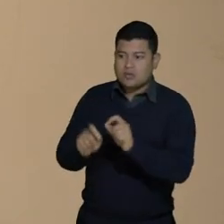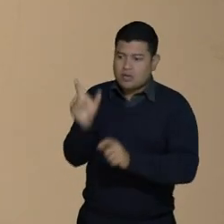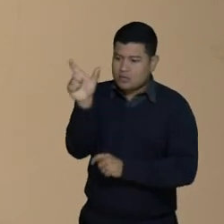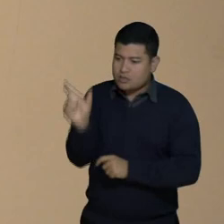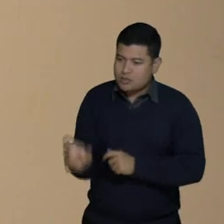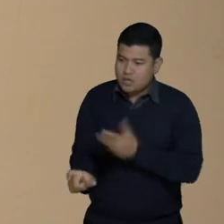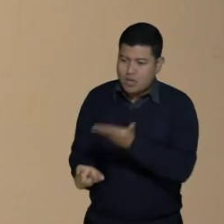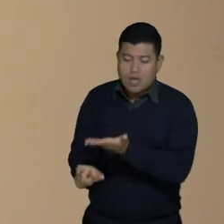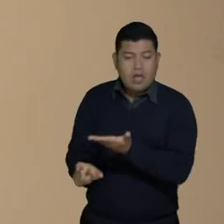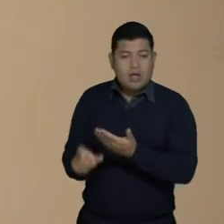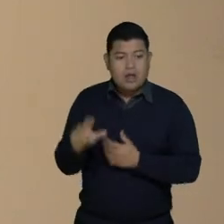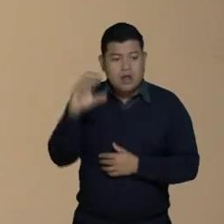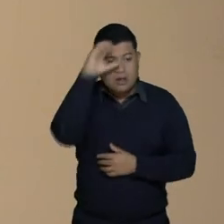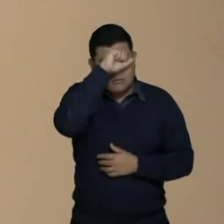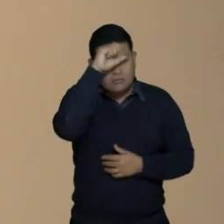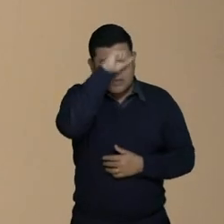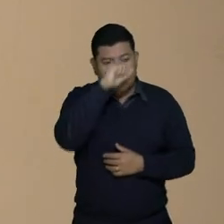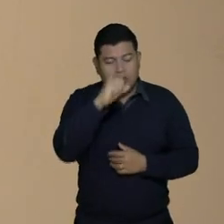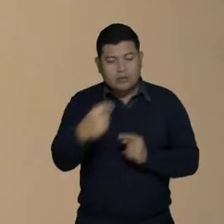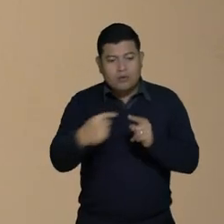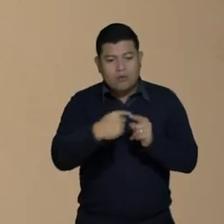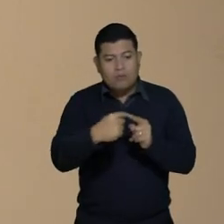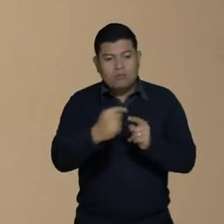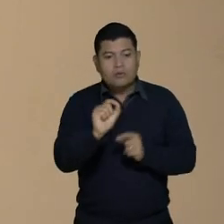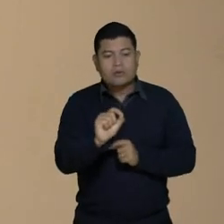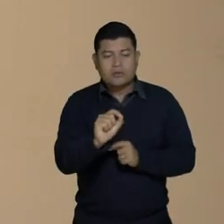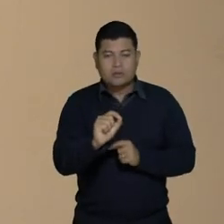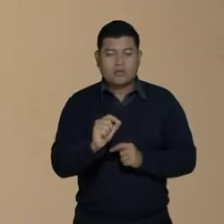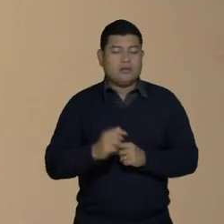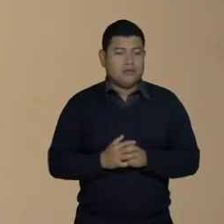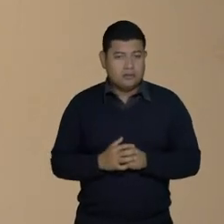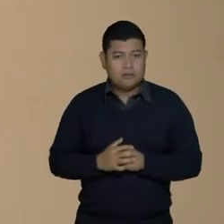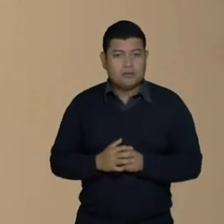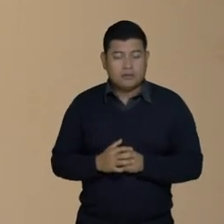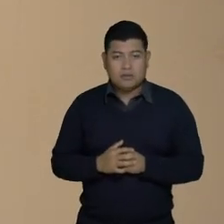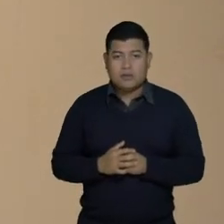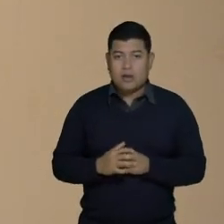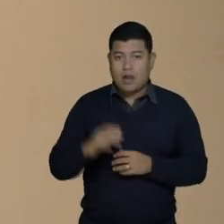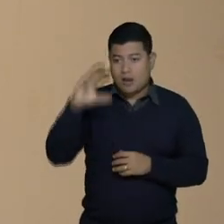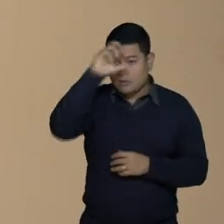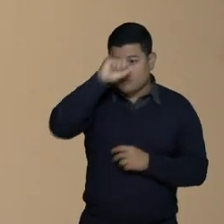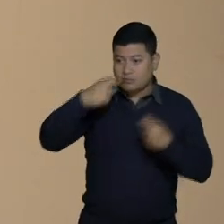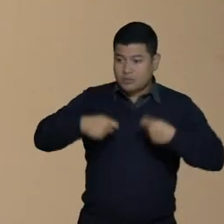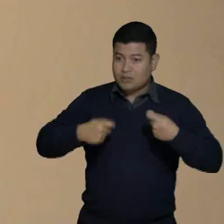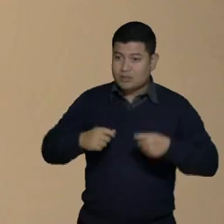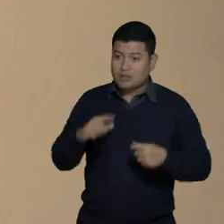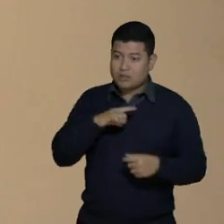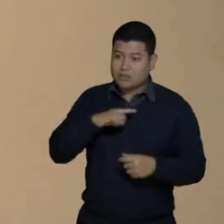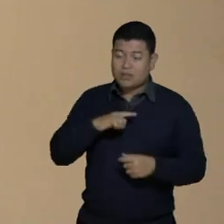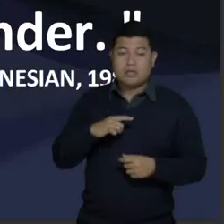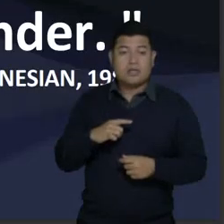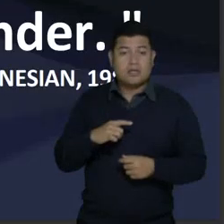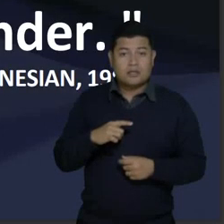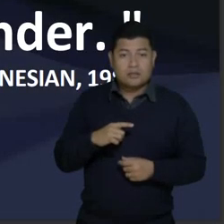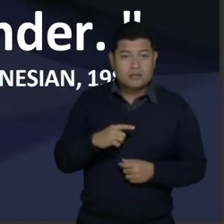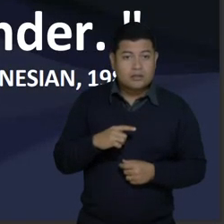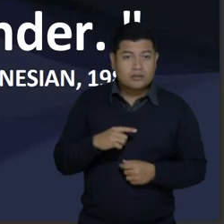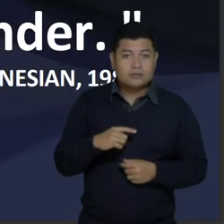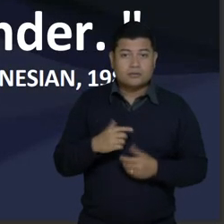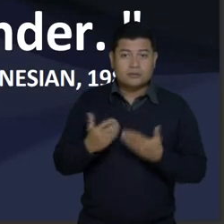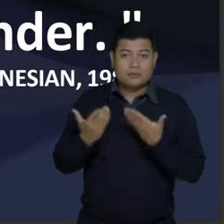aprende e para que se aprende a aprendizagem precisa ser significativa Ou seja que tenha